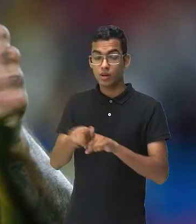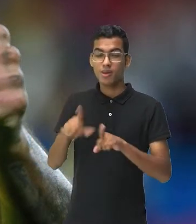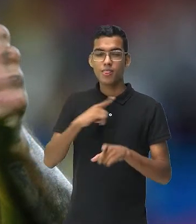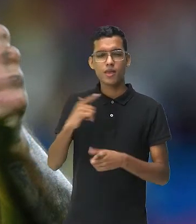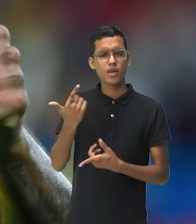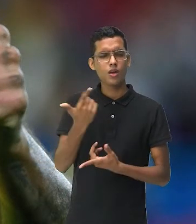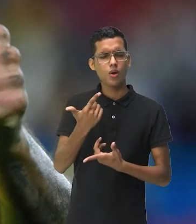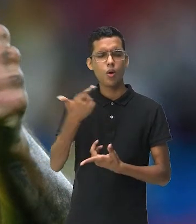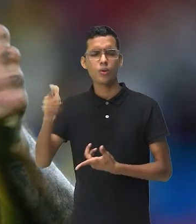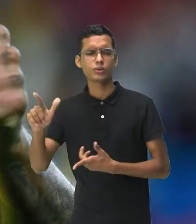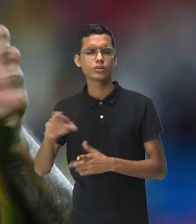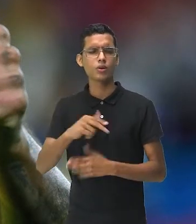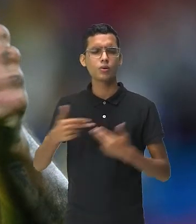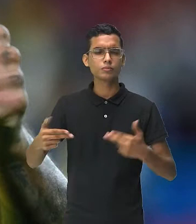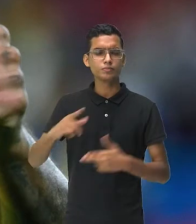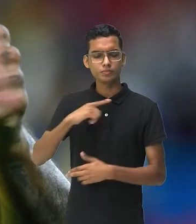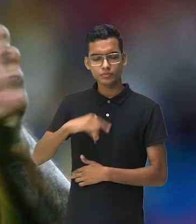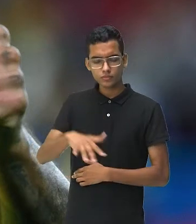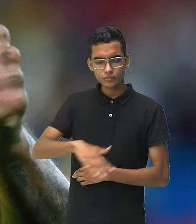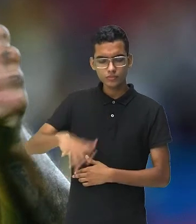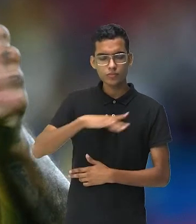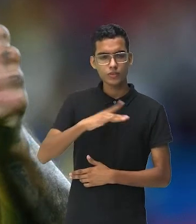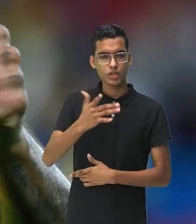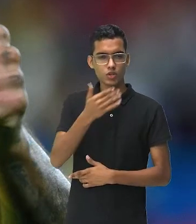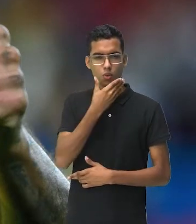masculinos seriam mais bem preparados porque têm